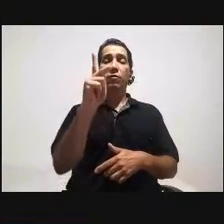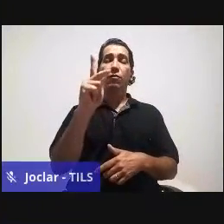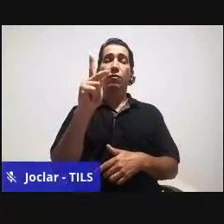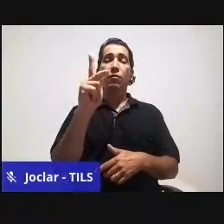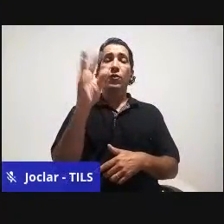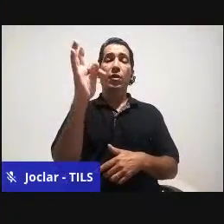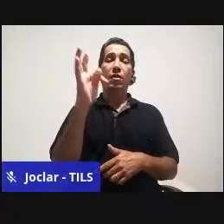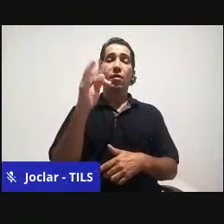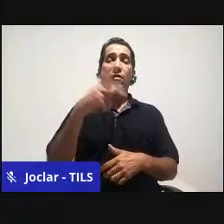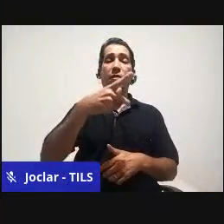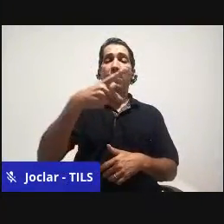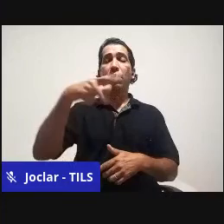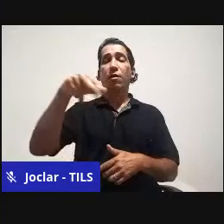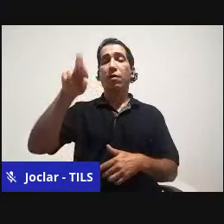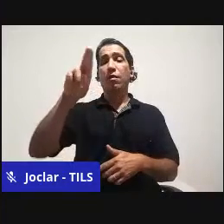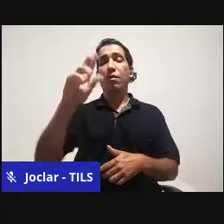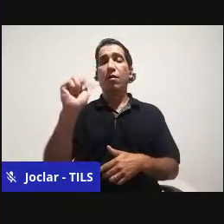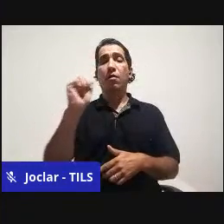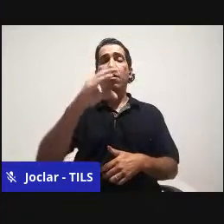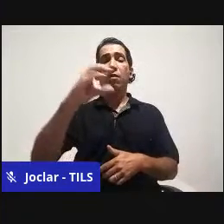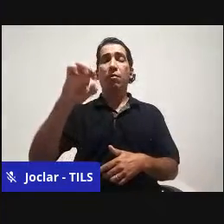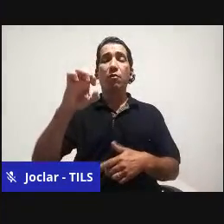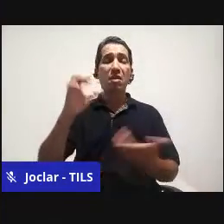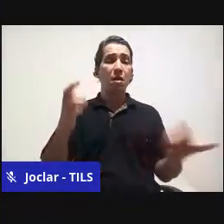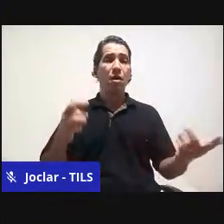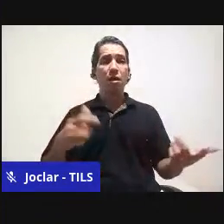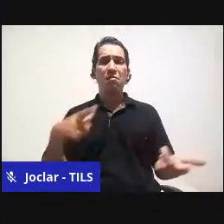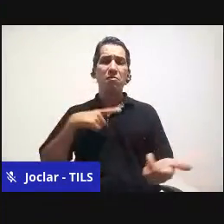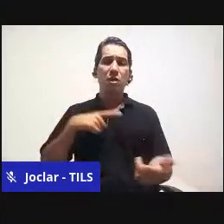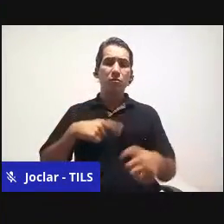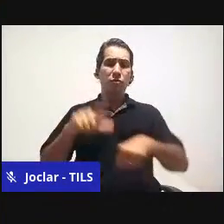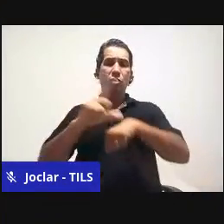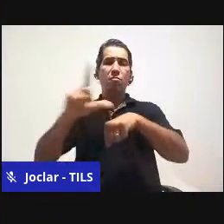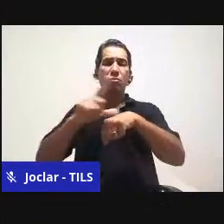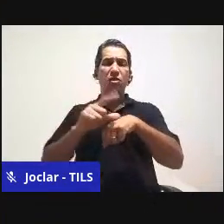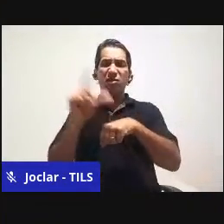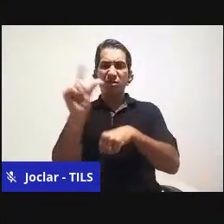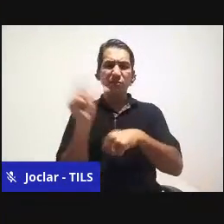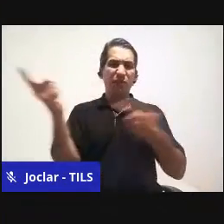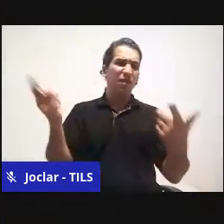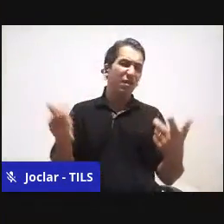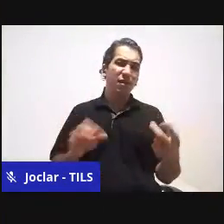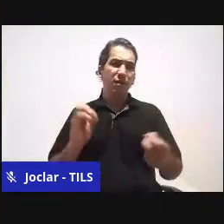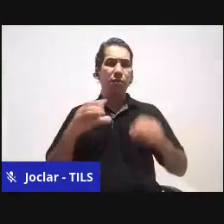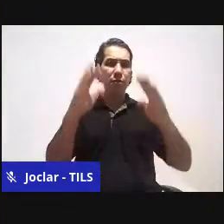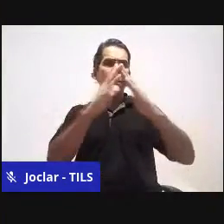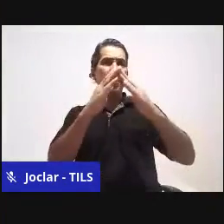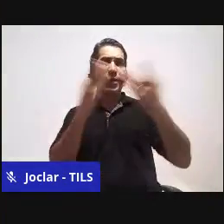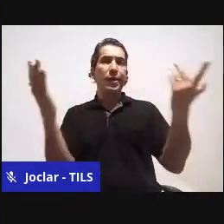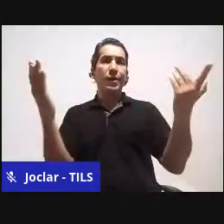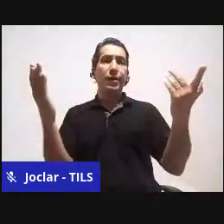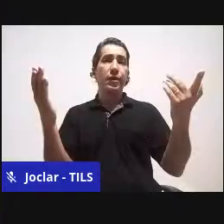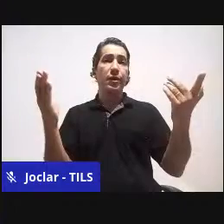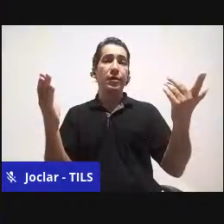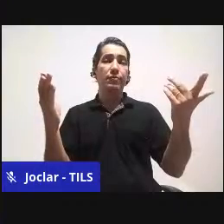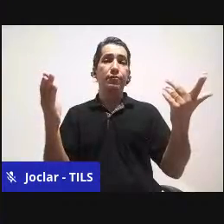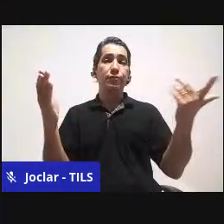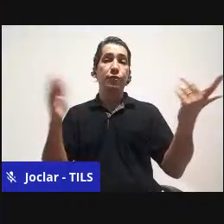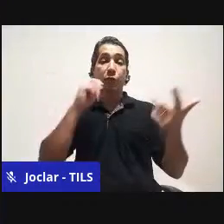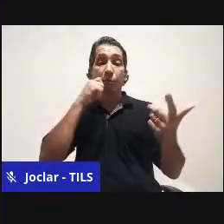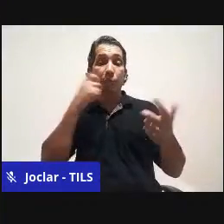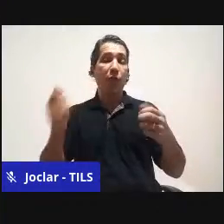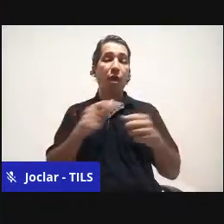presencial, uma pequena lojinha, um pequeno armazém, uma pequena padaria, mas eu tenho que ter o meu negócio